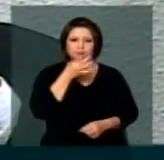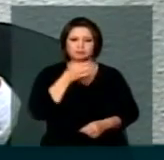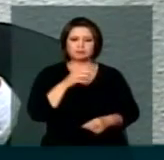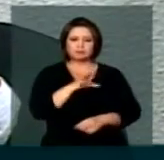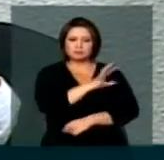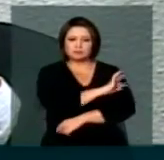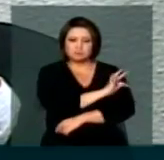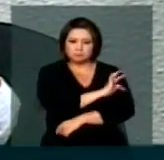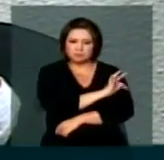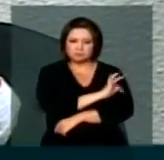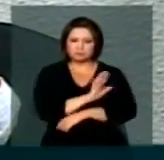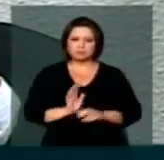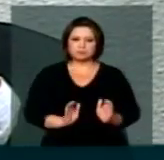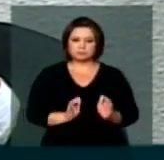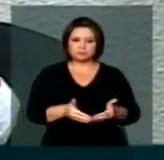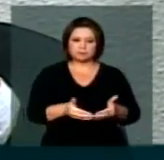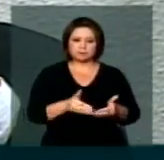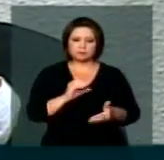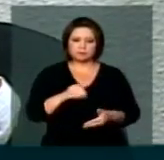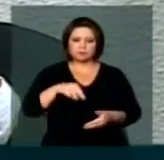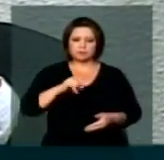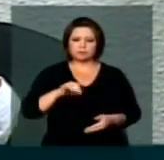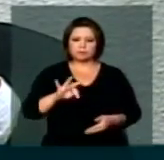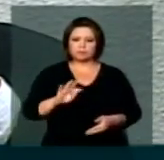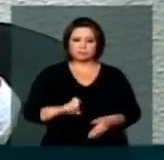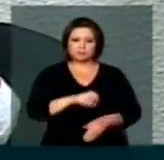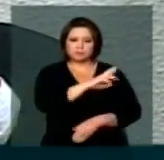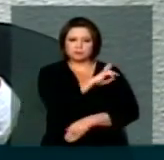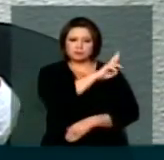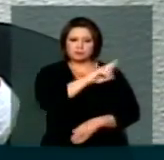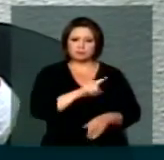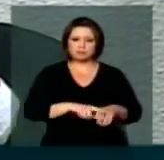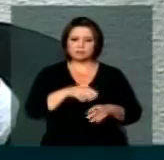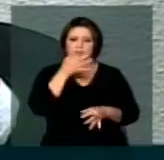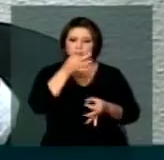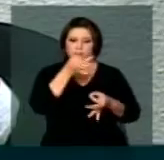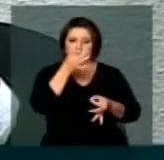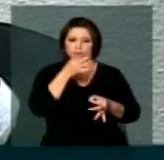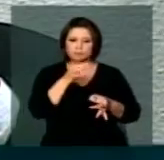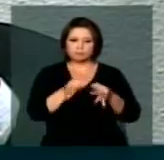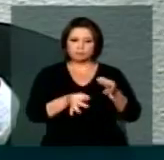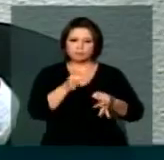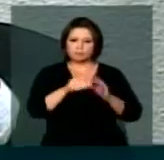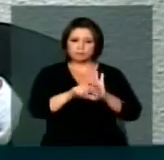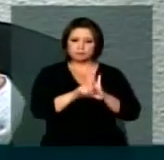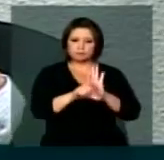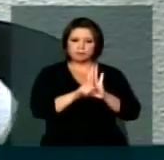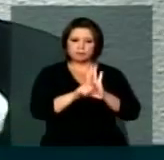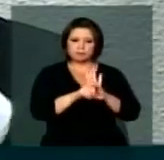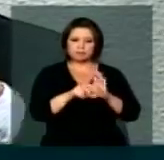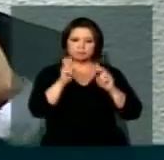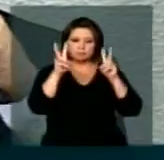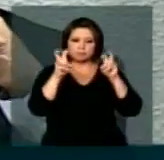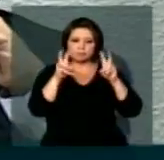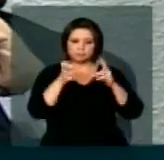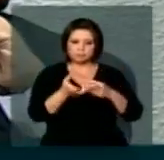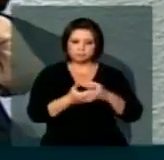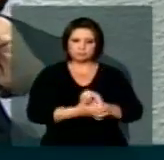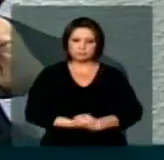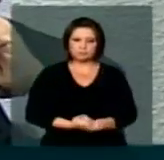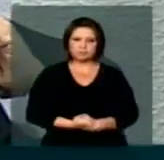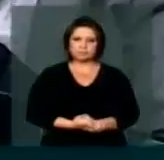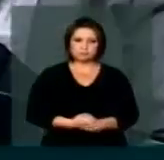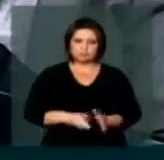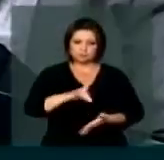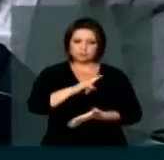área técnica ou do comitê competente e ainda o parecer jurídico, quando necessários ao exame da matéria.